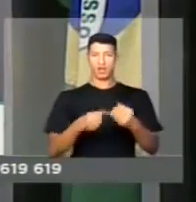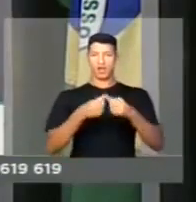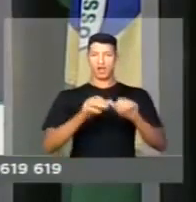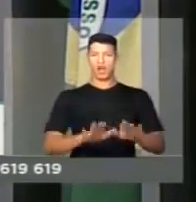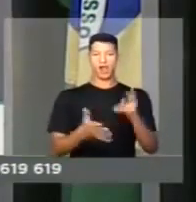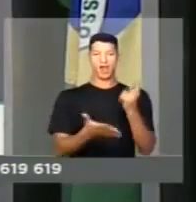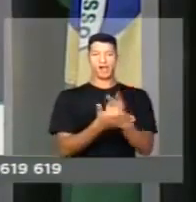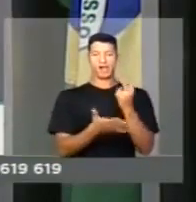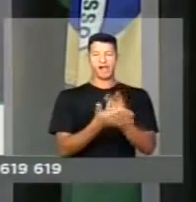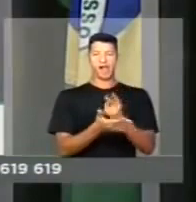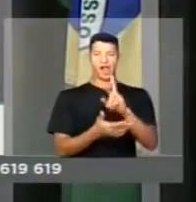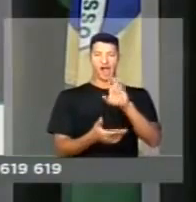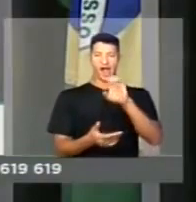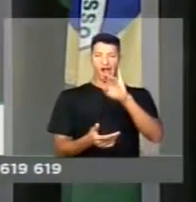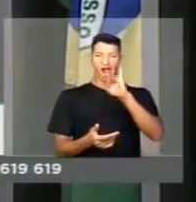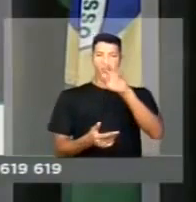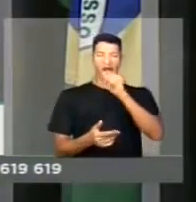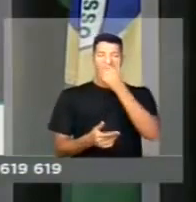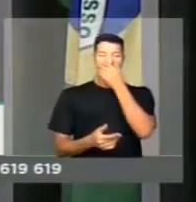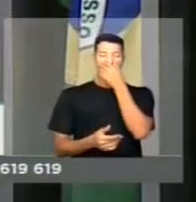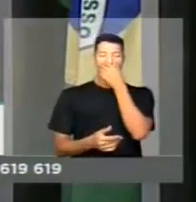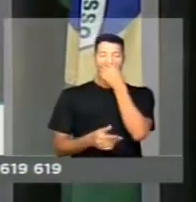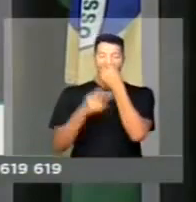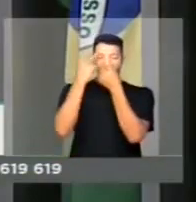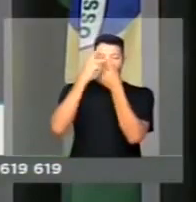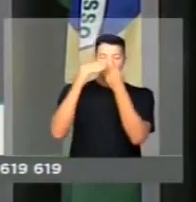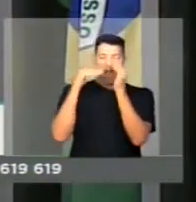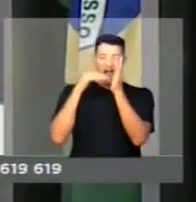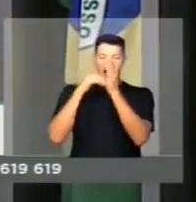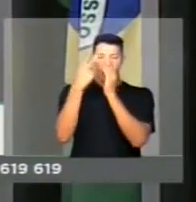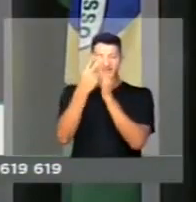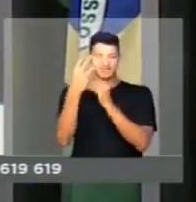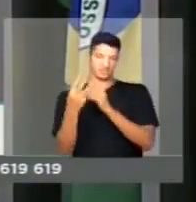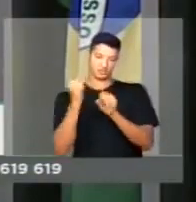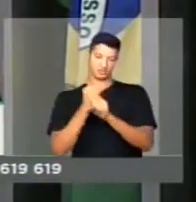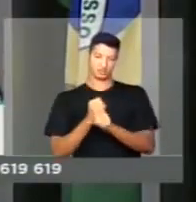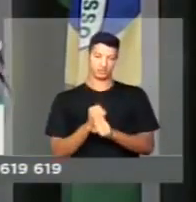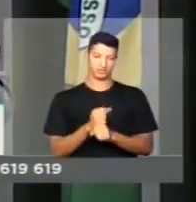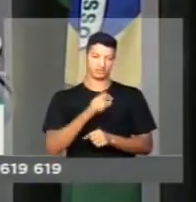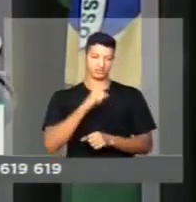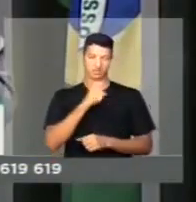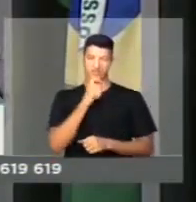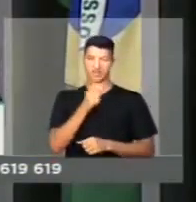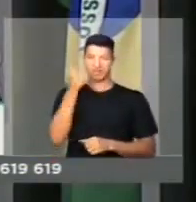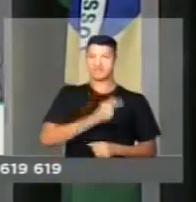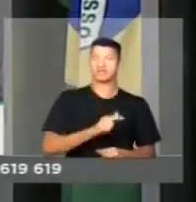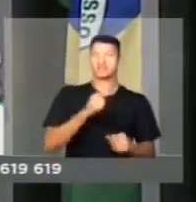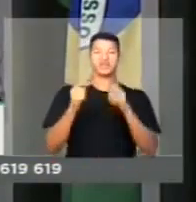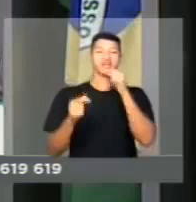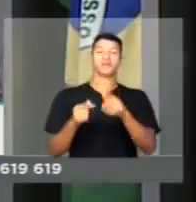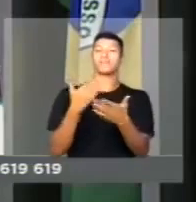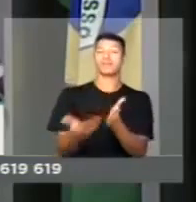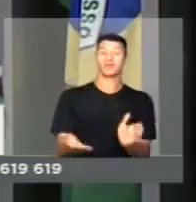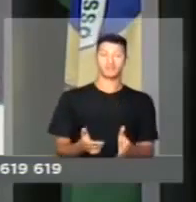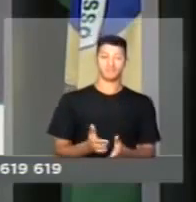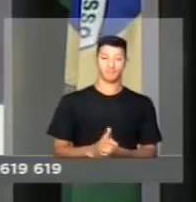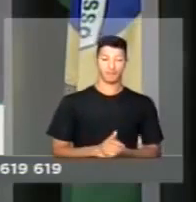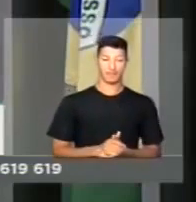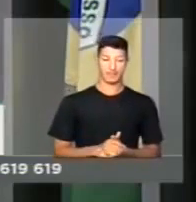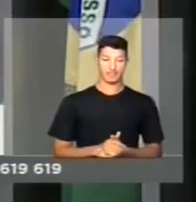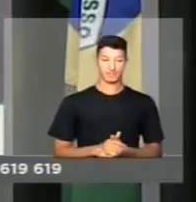as mesmas receitas médias dos últimos 2, 3 anos. Ninguém ganharia, ninguém perderia, para não perder